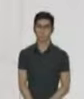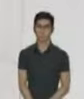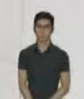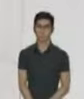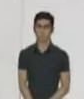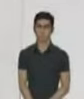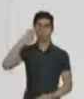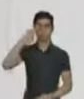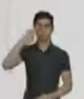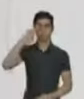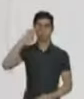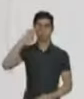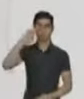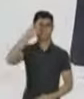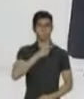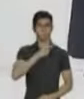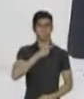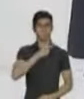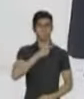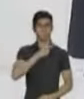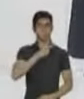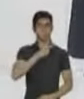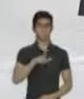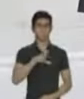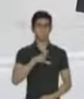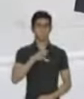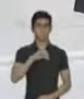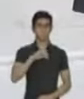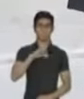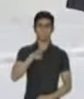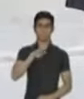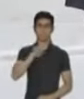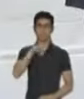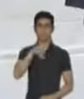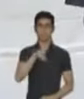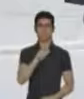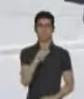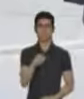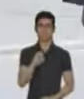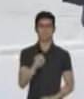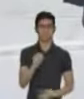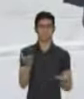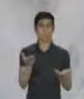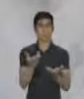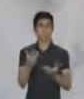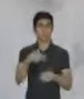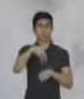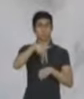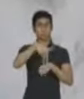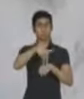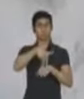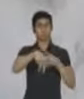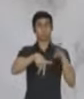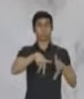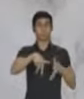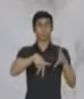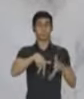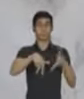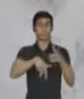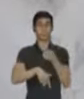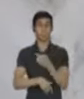a dental leci brandão calhou de no último pronunciamento nessa casa está a vossa excelência na